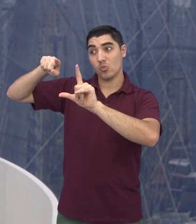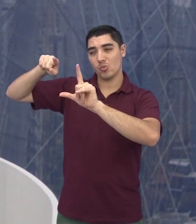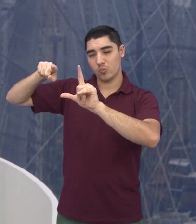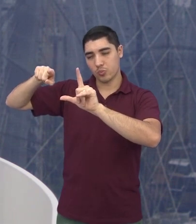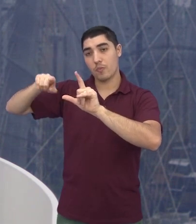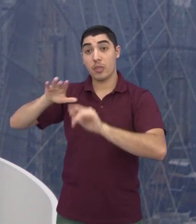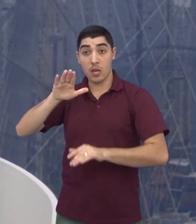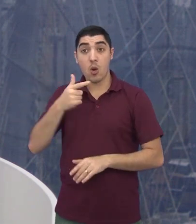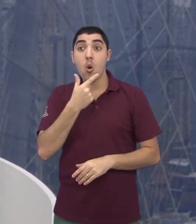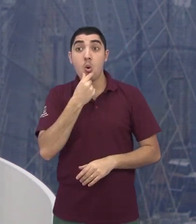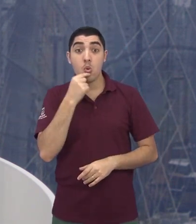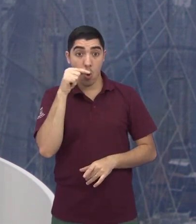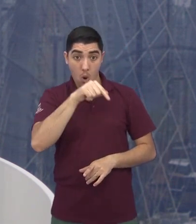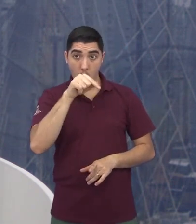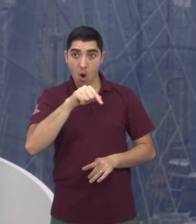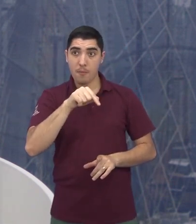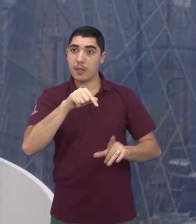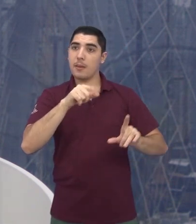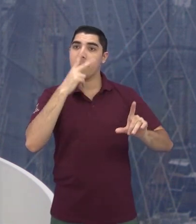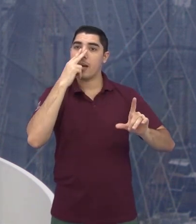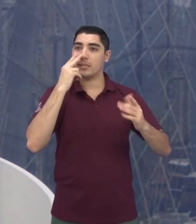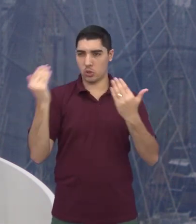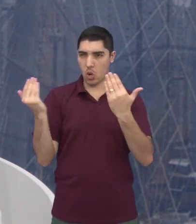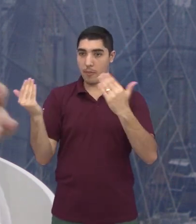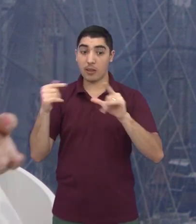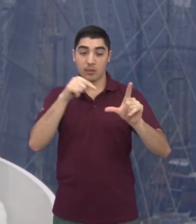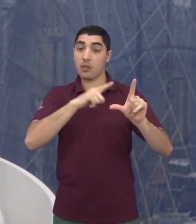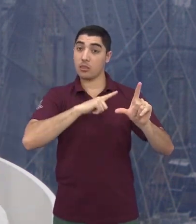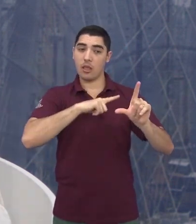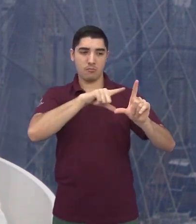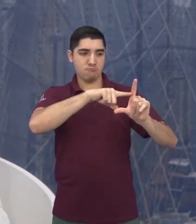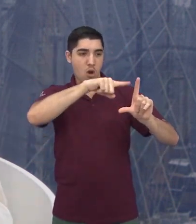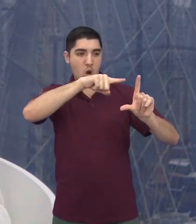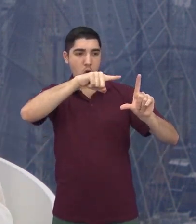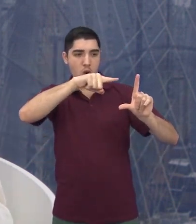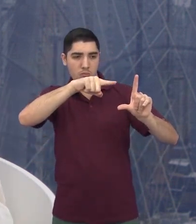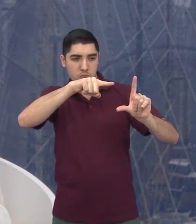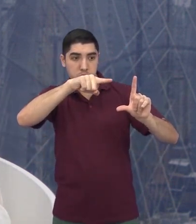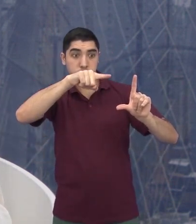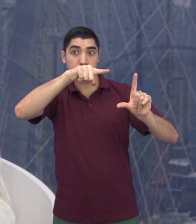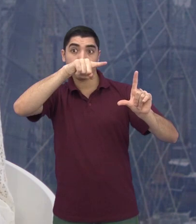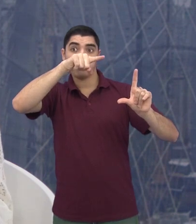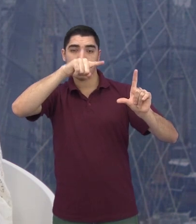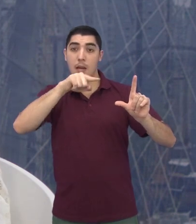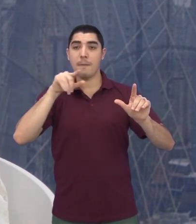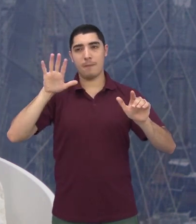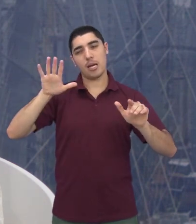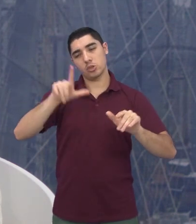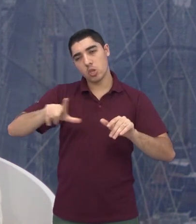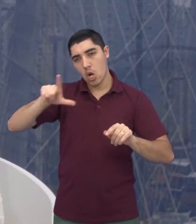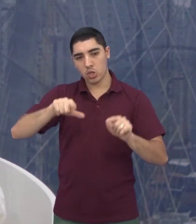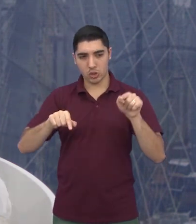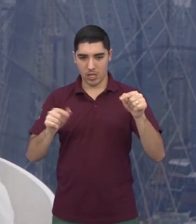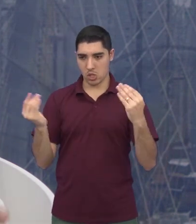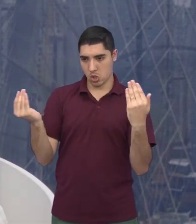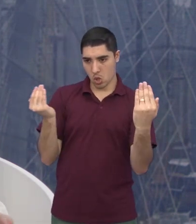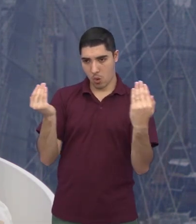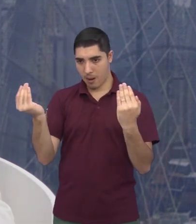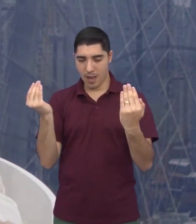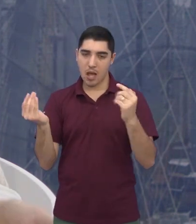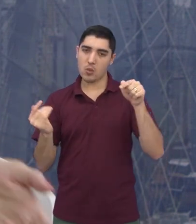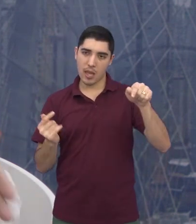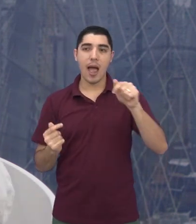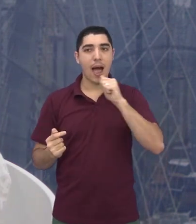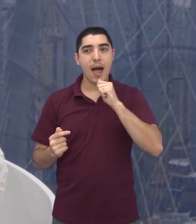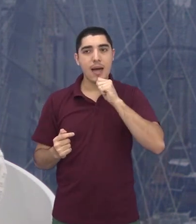do homem vem aumentando cada vez mais, ainda que em comparação à expectativa média de vida da mulher seja